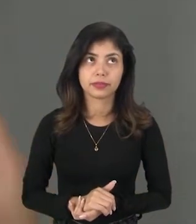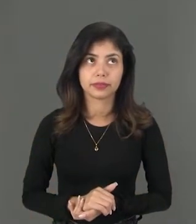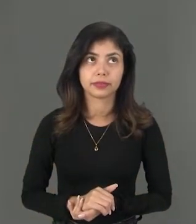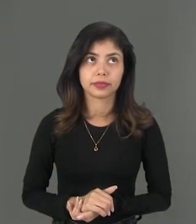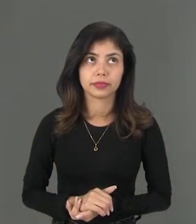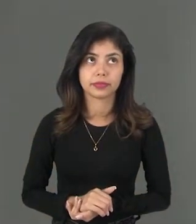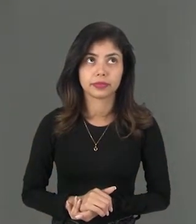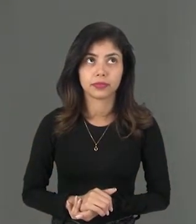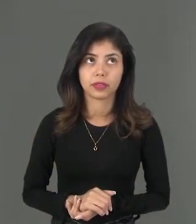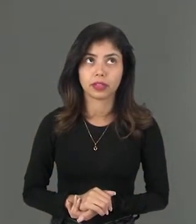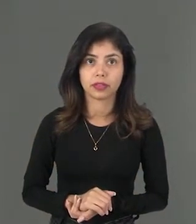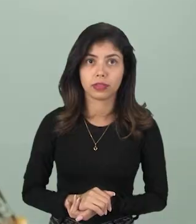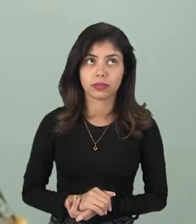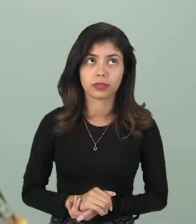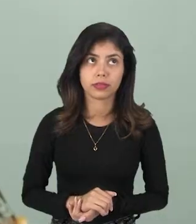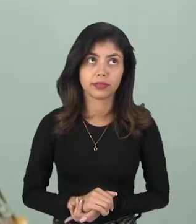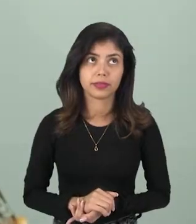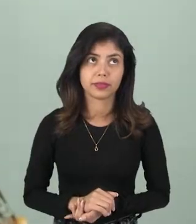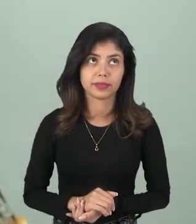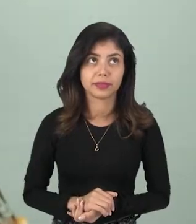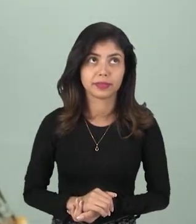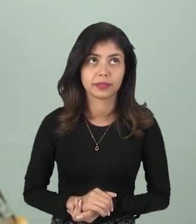dois três